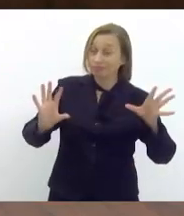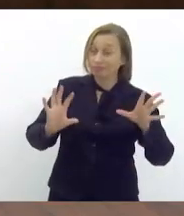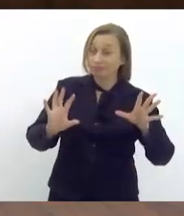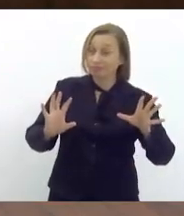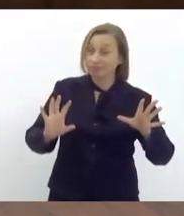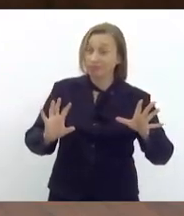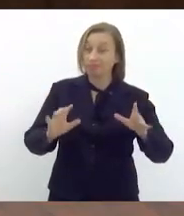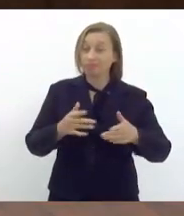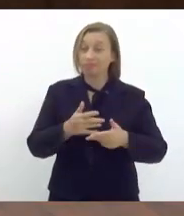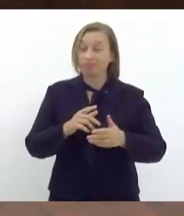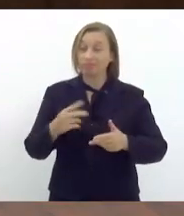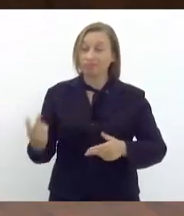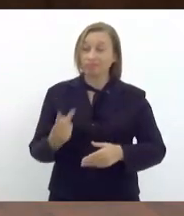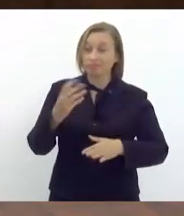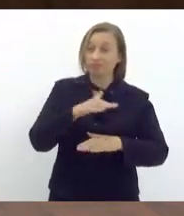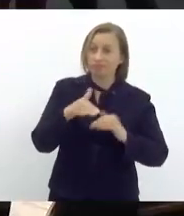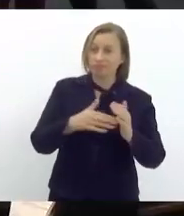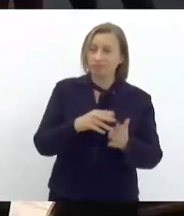todas as religiões